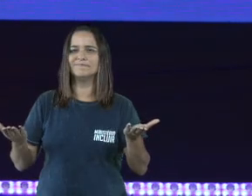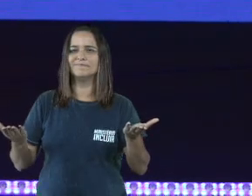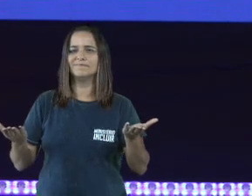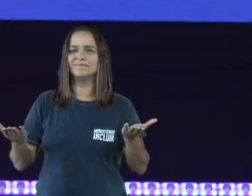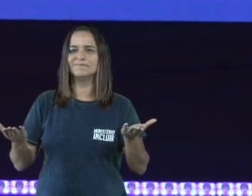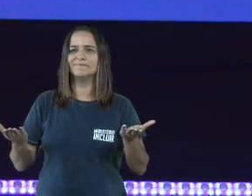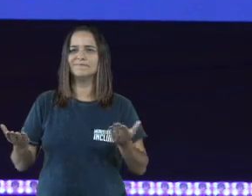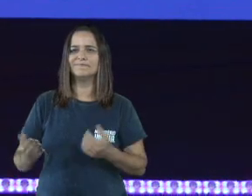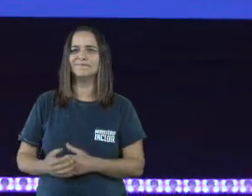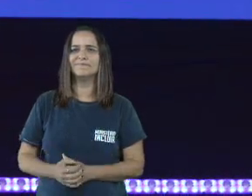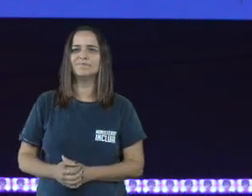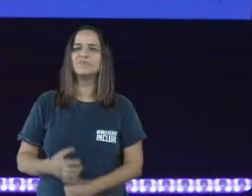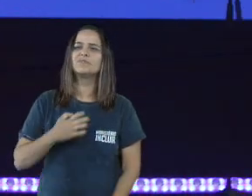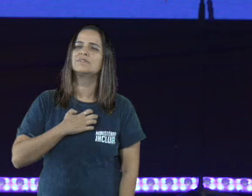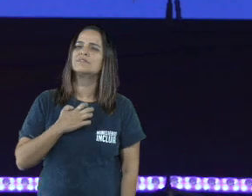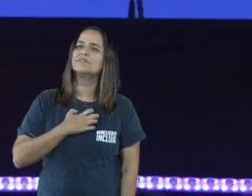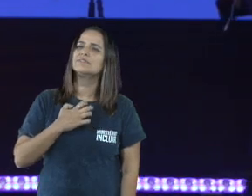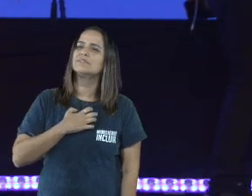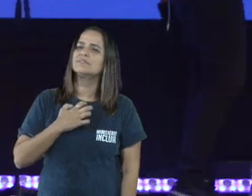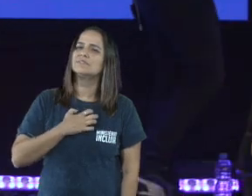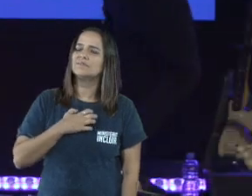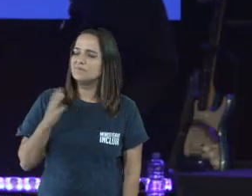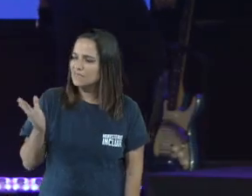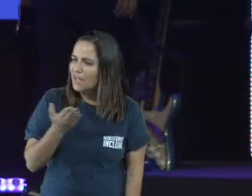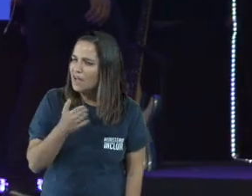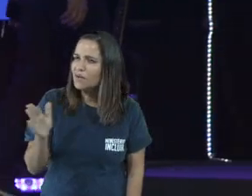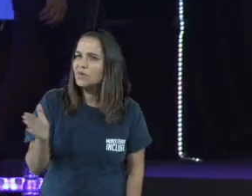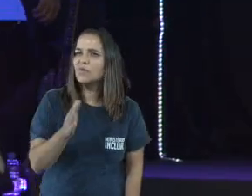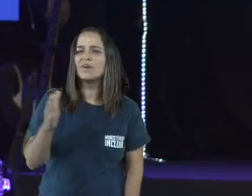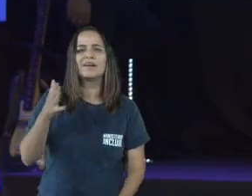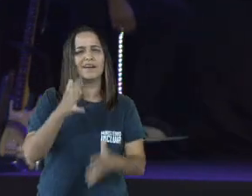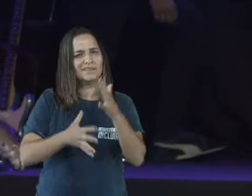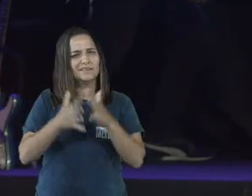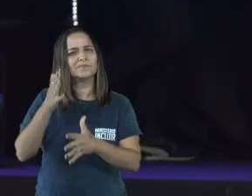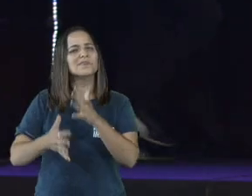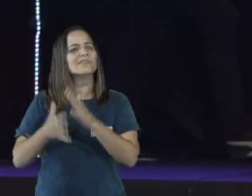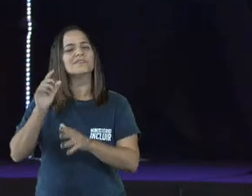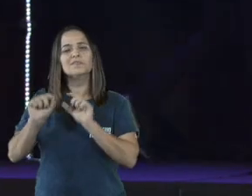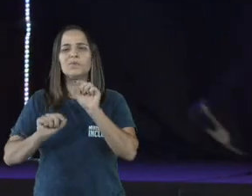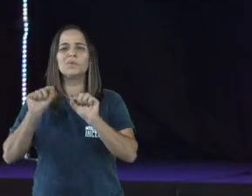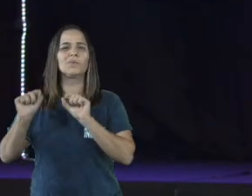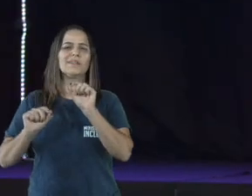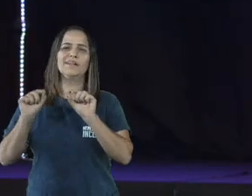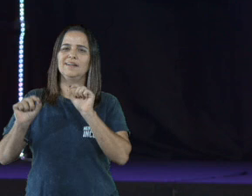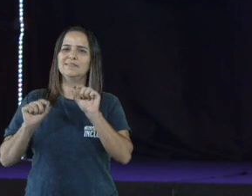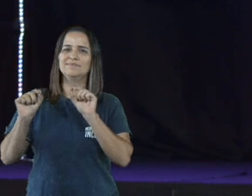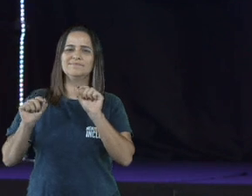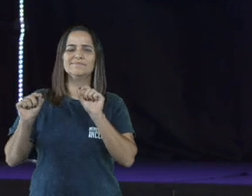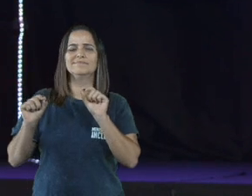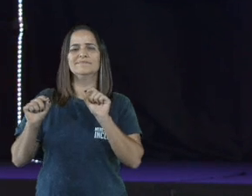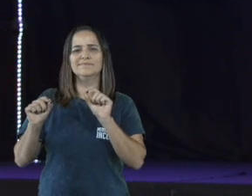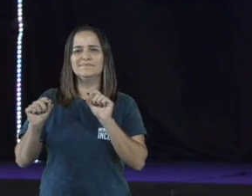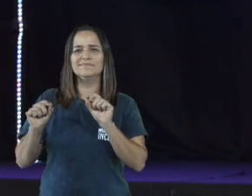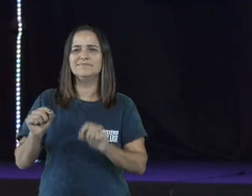é uma coisa que tem atrapalhado muita gente e é que e nós somos